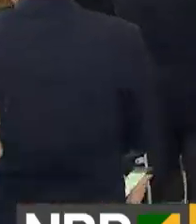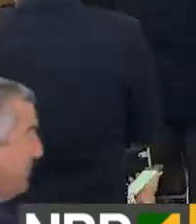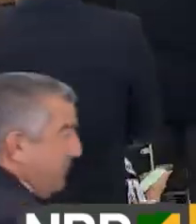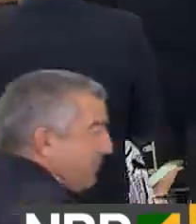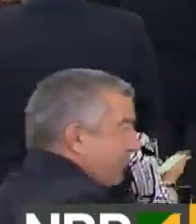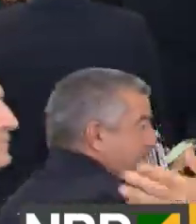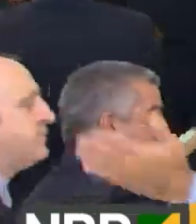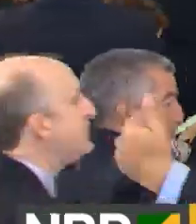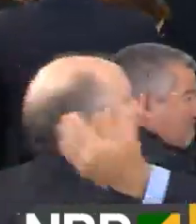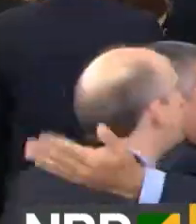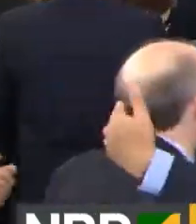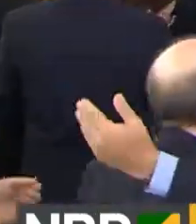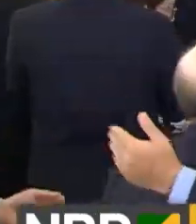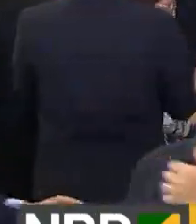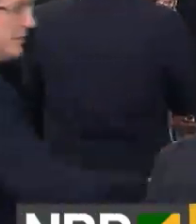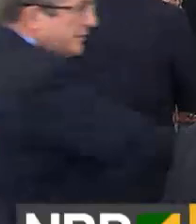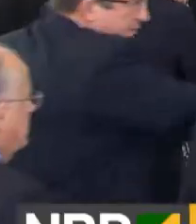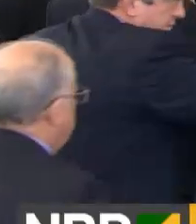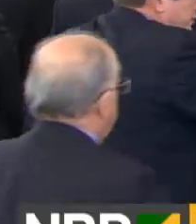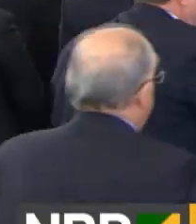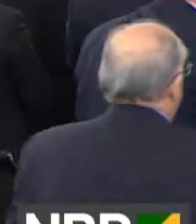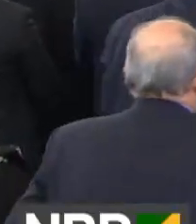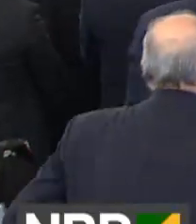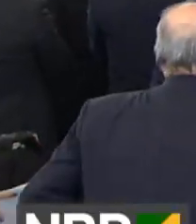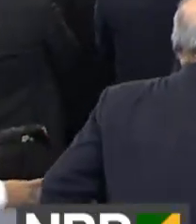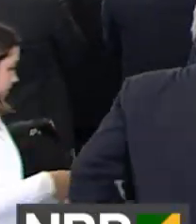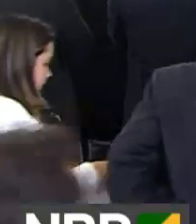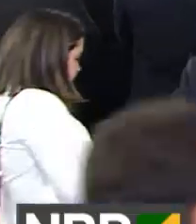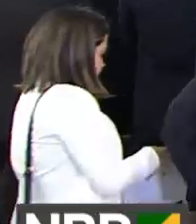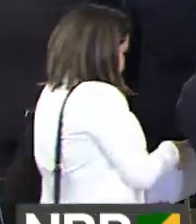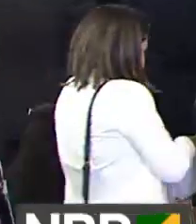está encerrada esta cerimônia